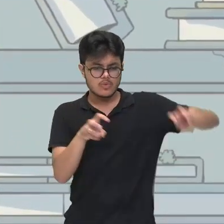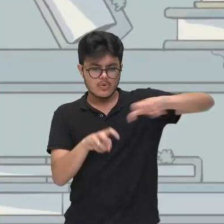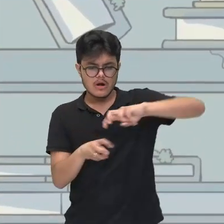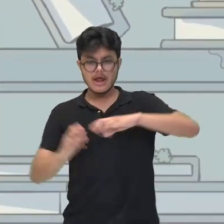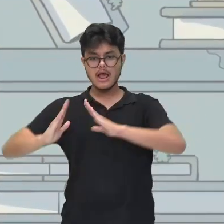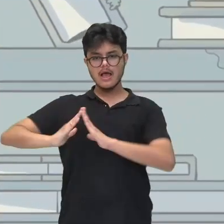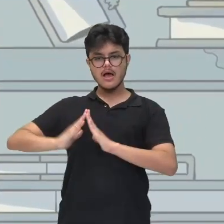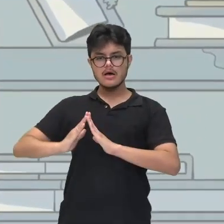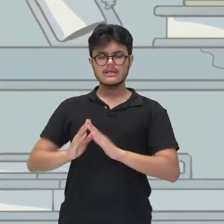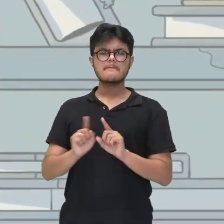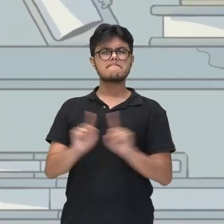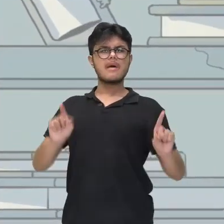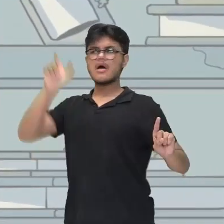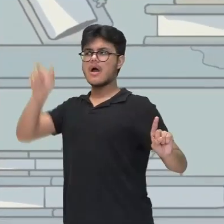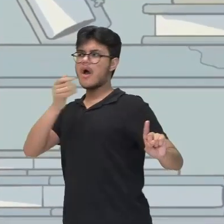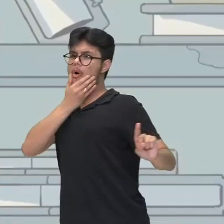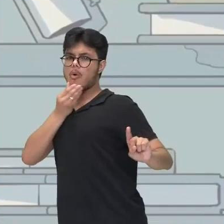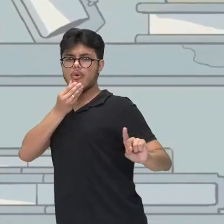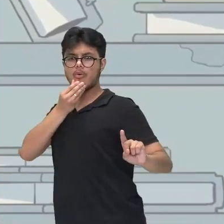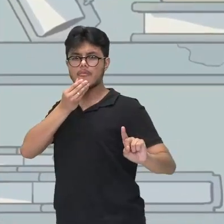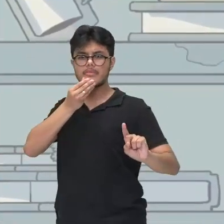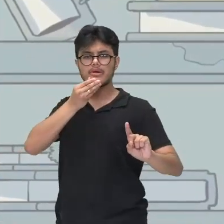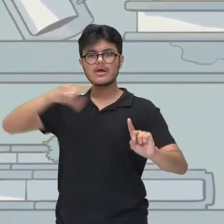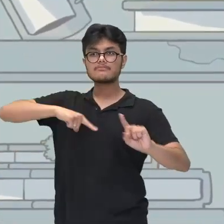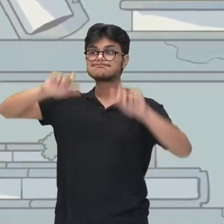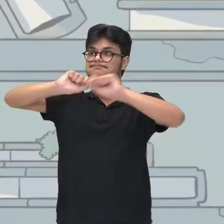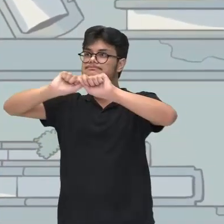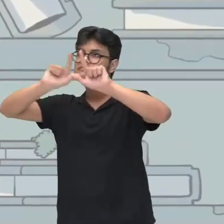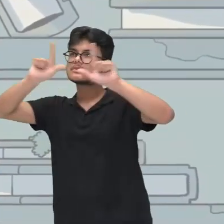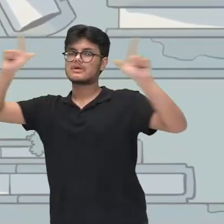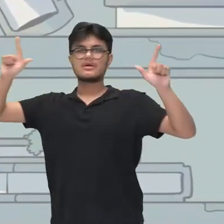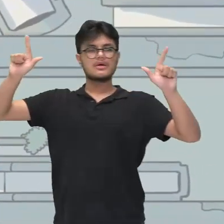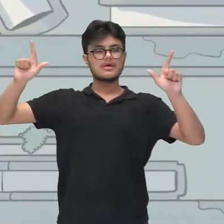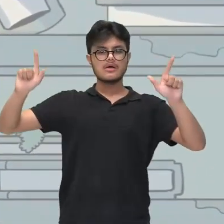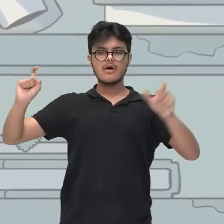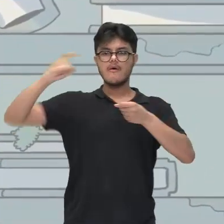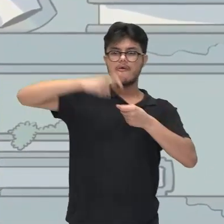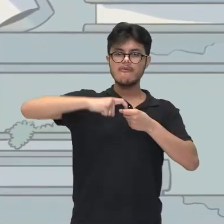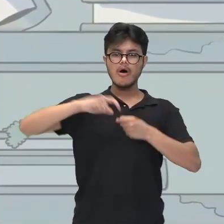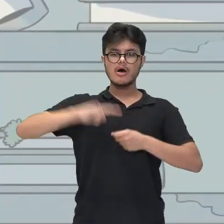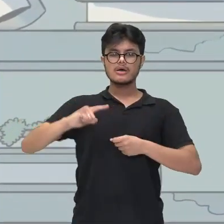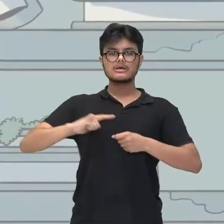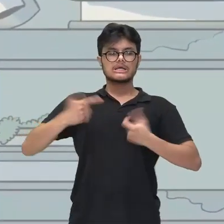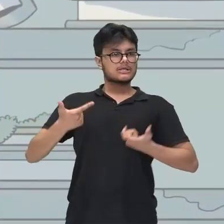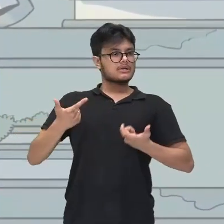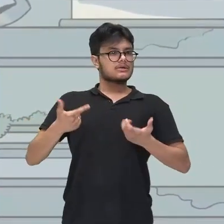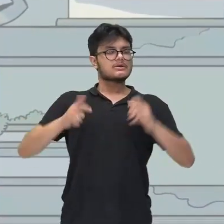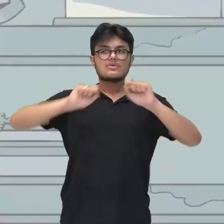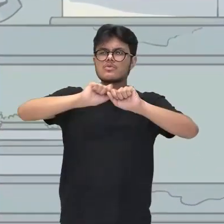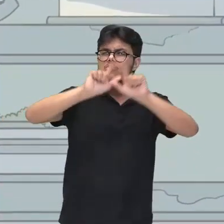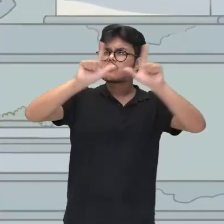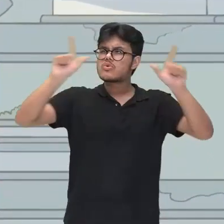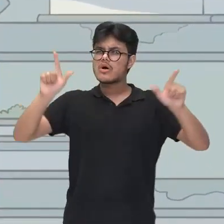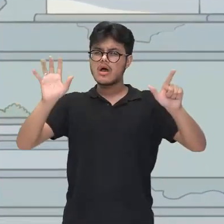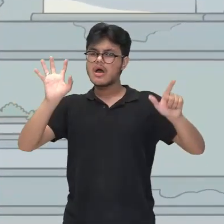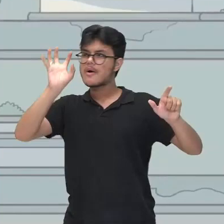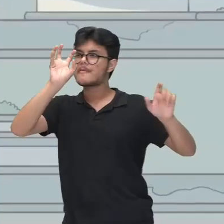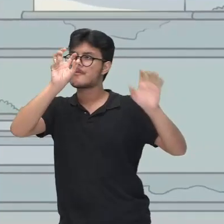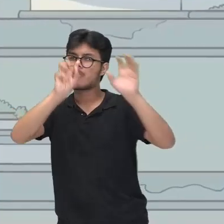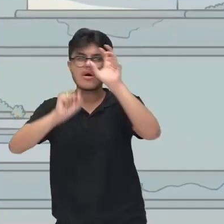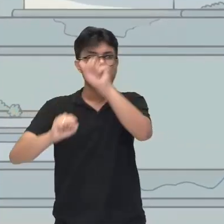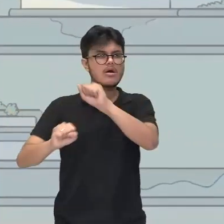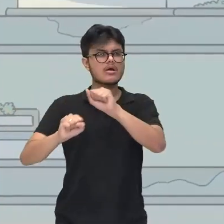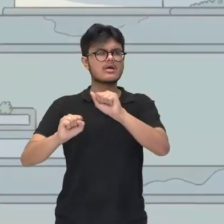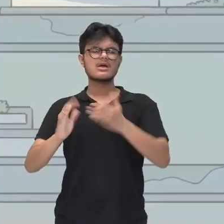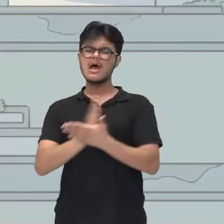sátiro viesse sem demora no primeiro dia claro, restituía a claridade ao reduto de sombras. Nas